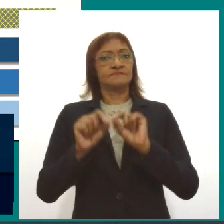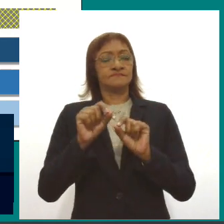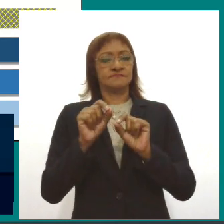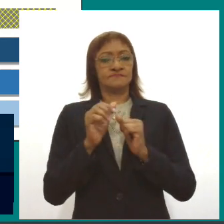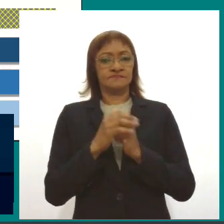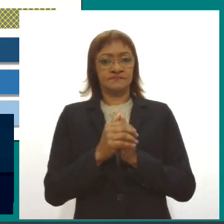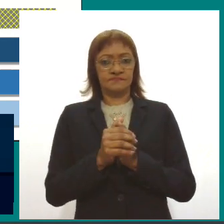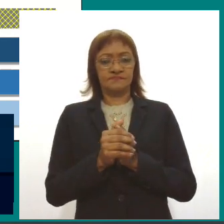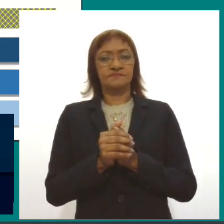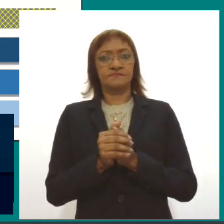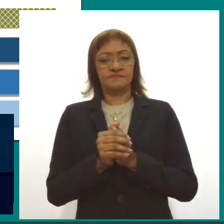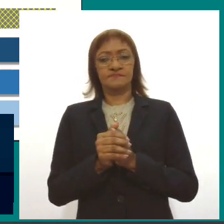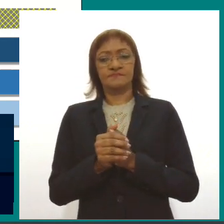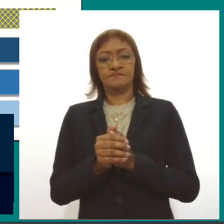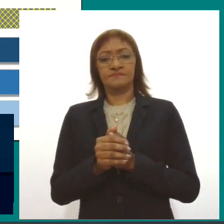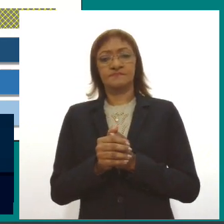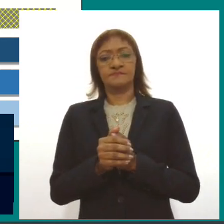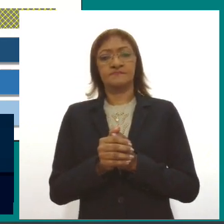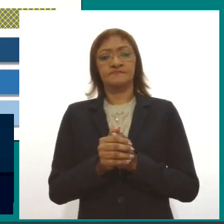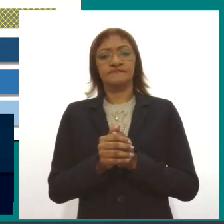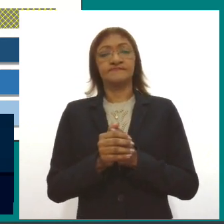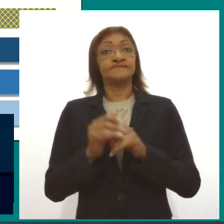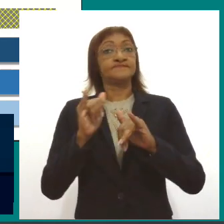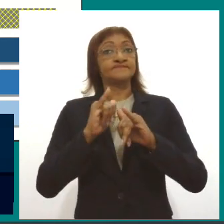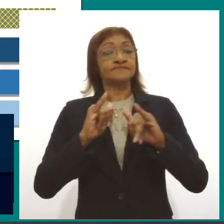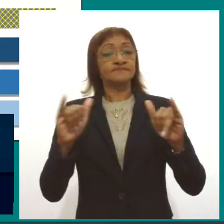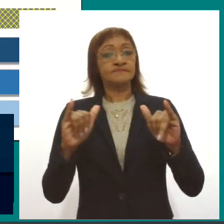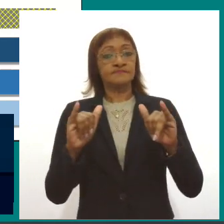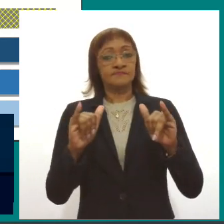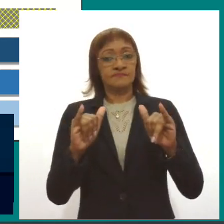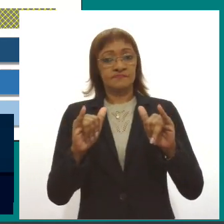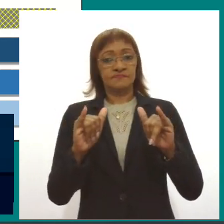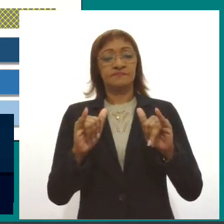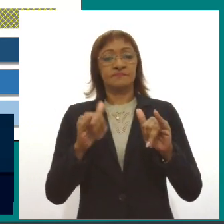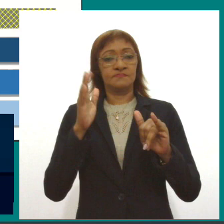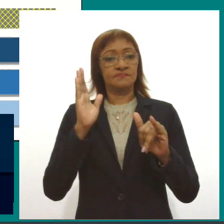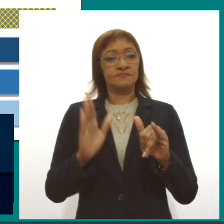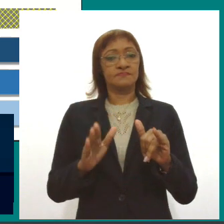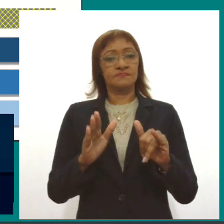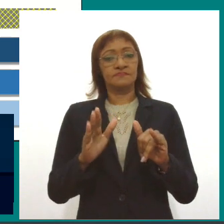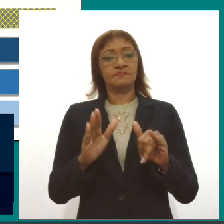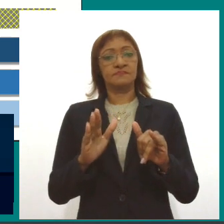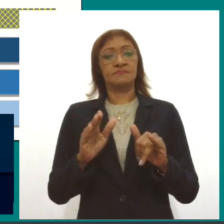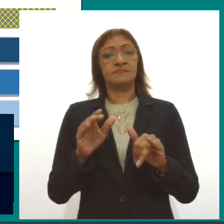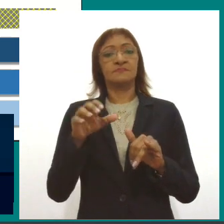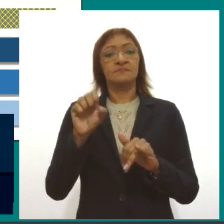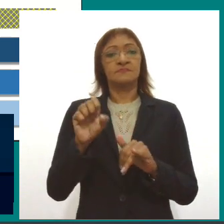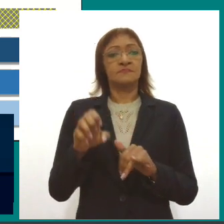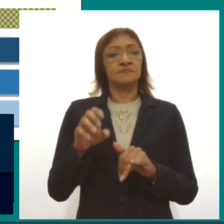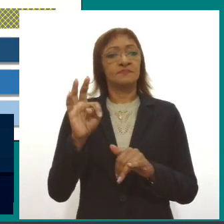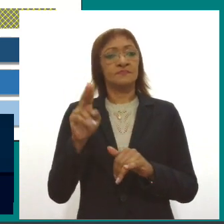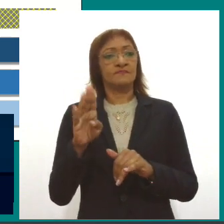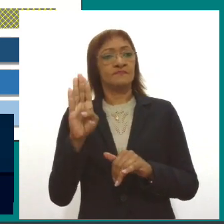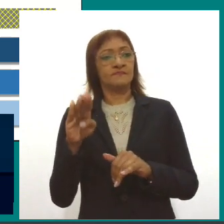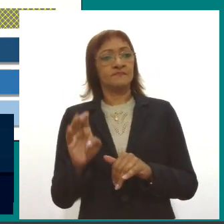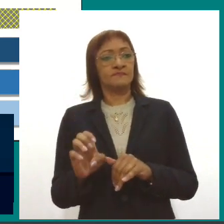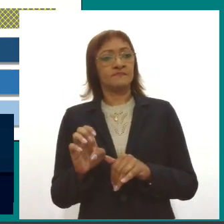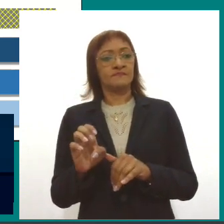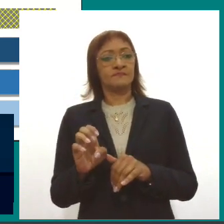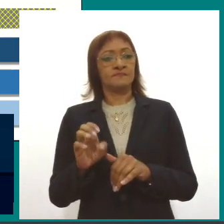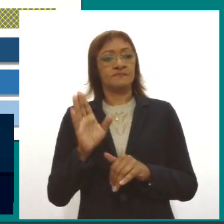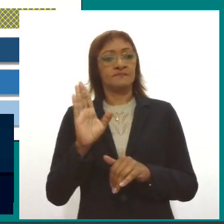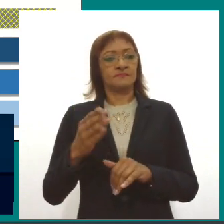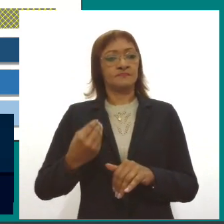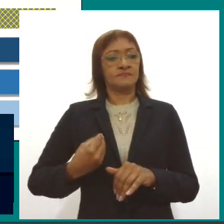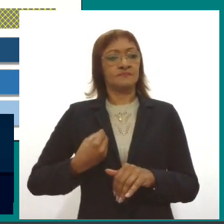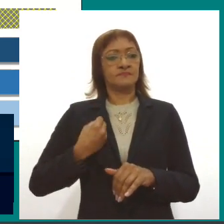só. Dizer que a SEDURBS, por meio da nossa superintendência, está lá com